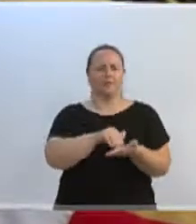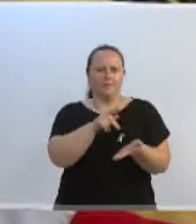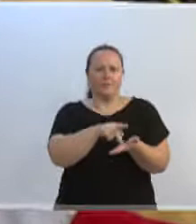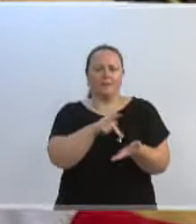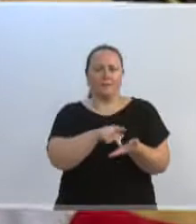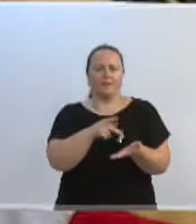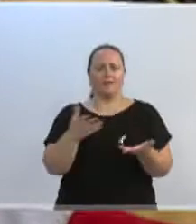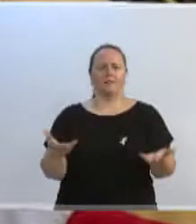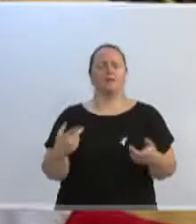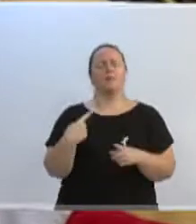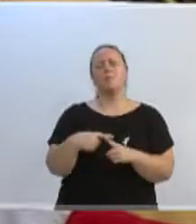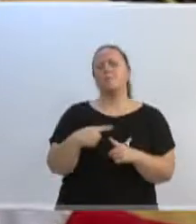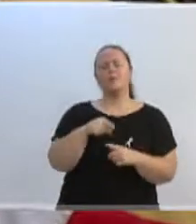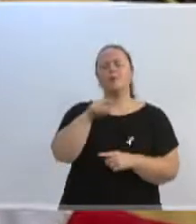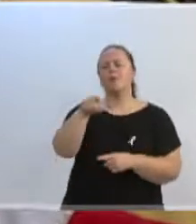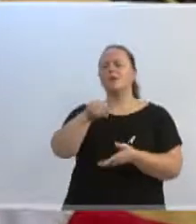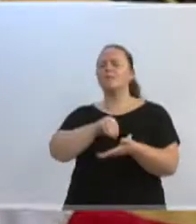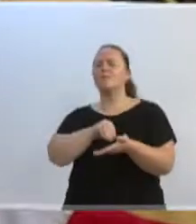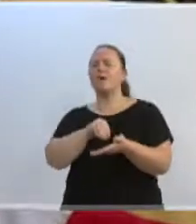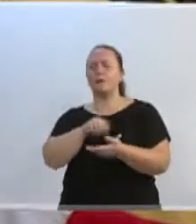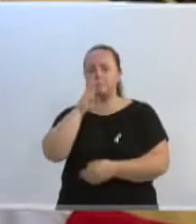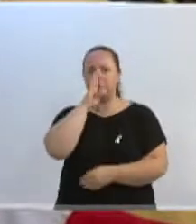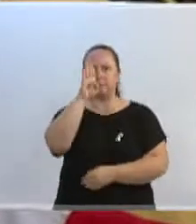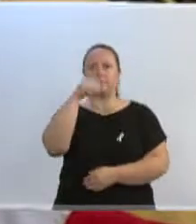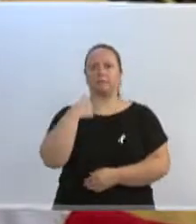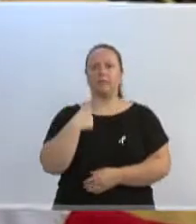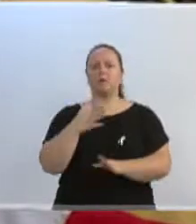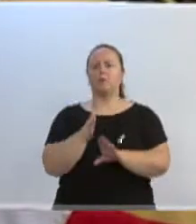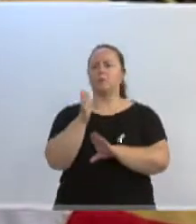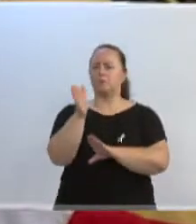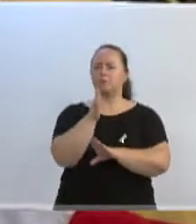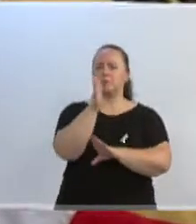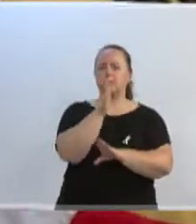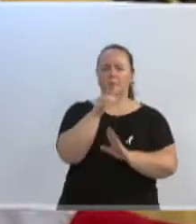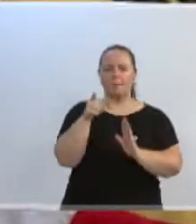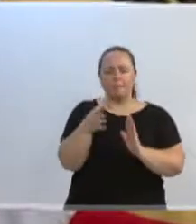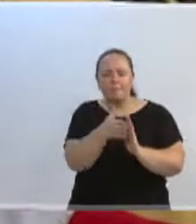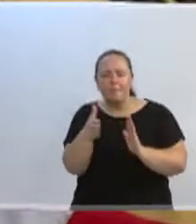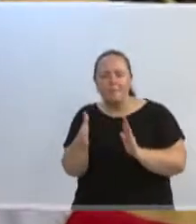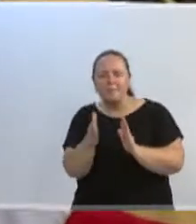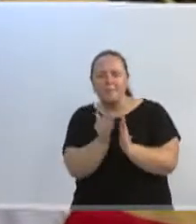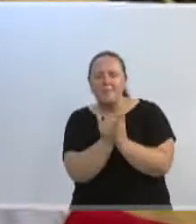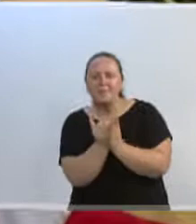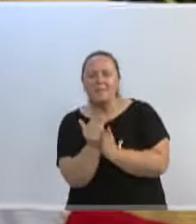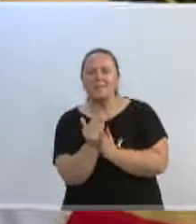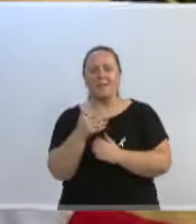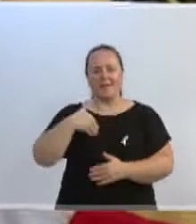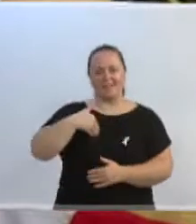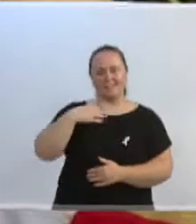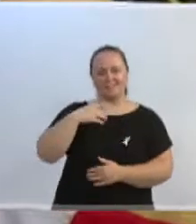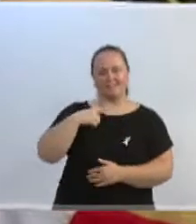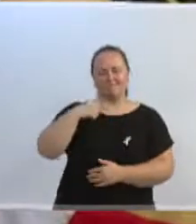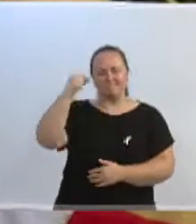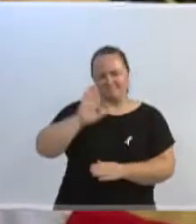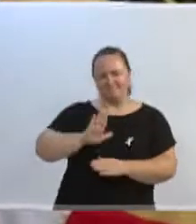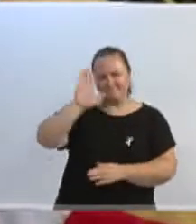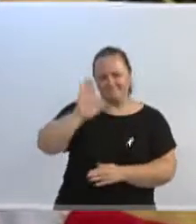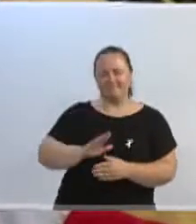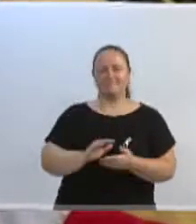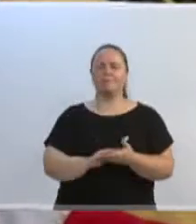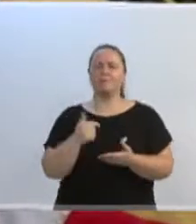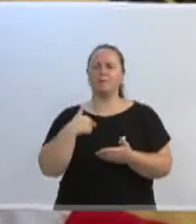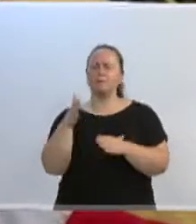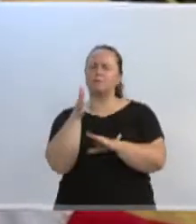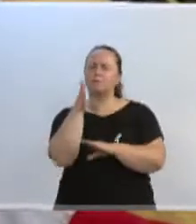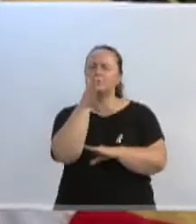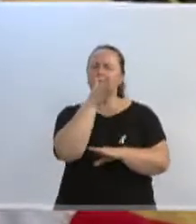que não se faz isso? E principalmente eu, que venho visitando aqui no meu primeiro ano de mandato, praticamente todas as escolas e UCIs, e olhava